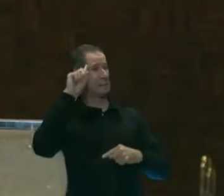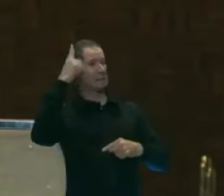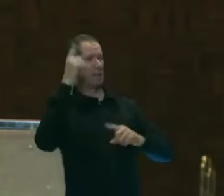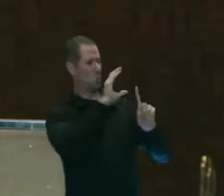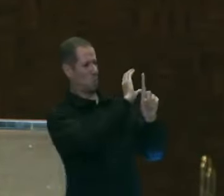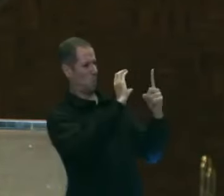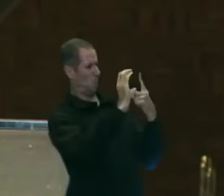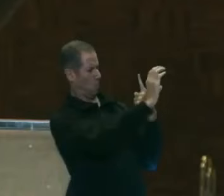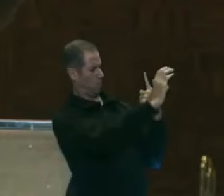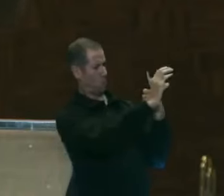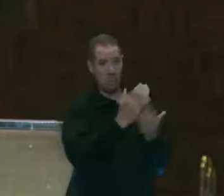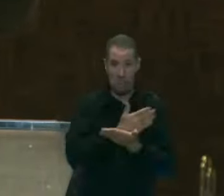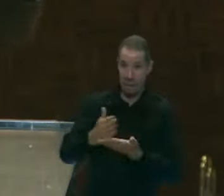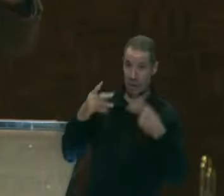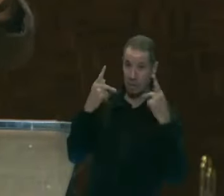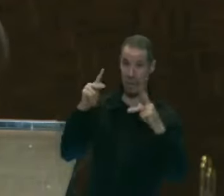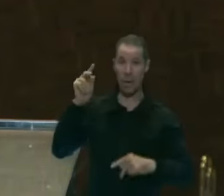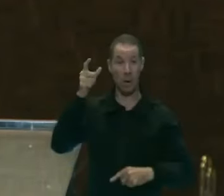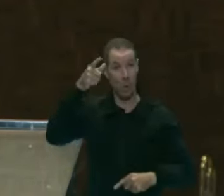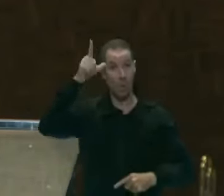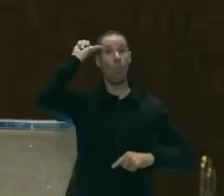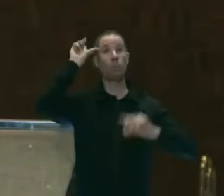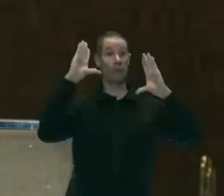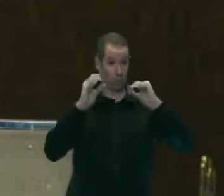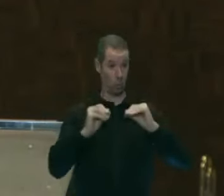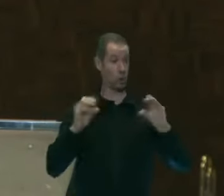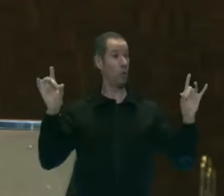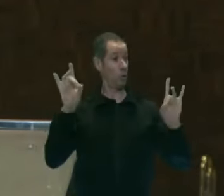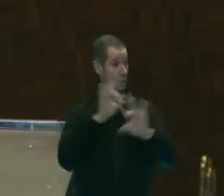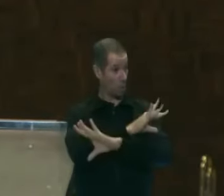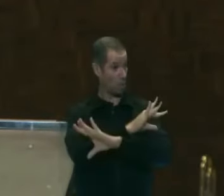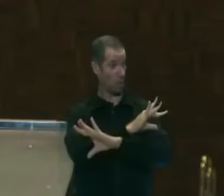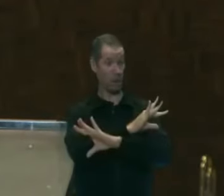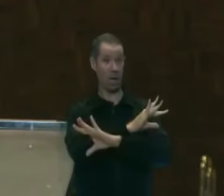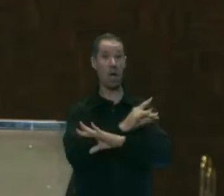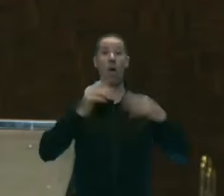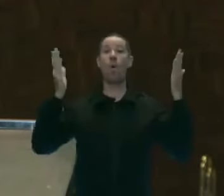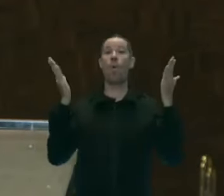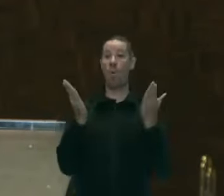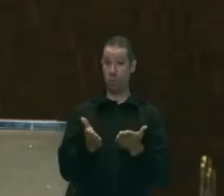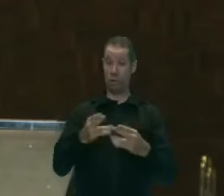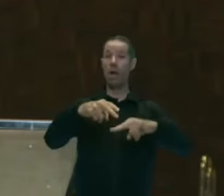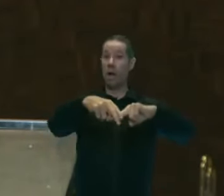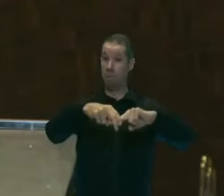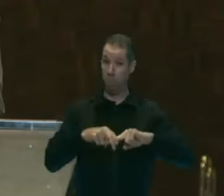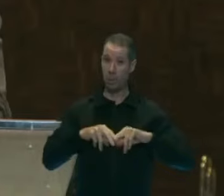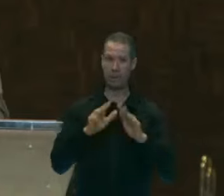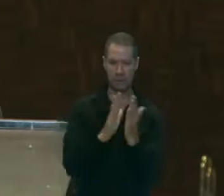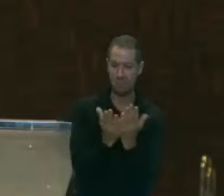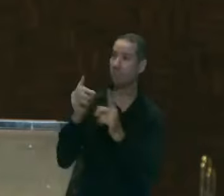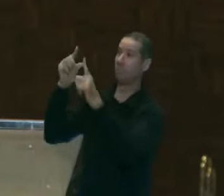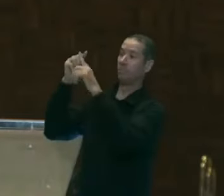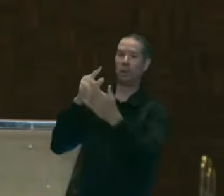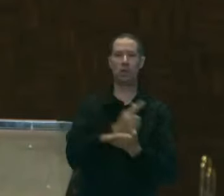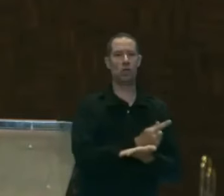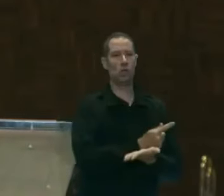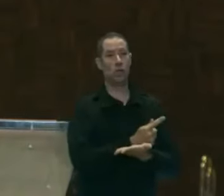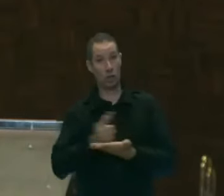culto. Comecei a pregar ontem à noite e vou terminar essa mensagem hoje. Por isso, se você trouxe Bíblia, abre em